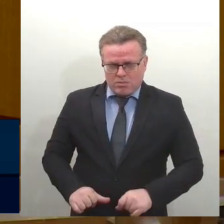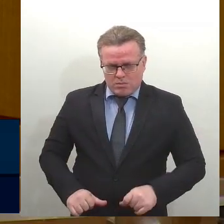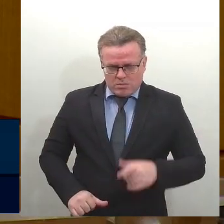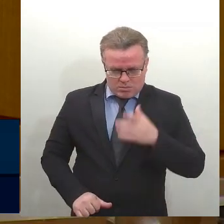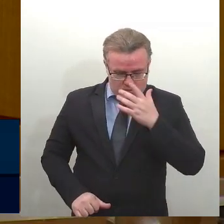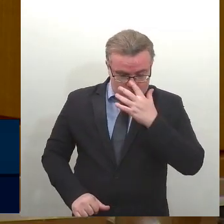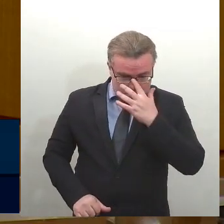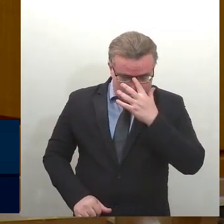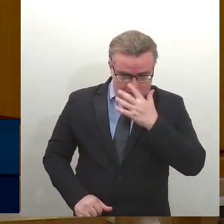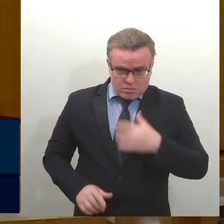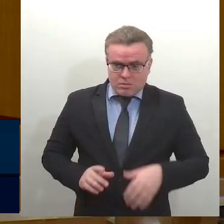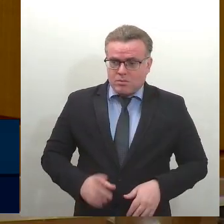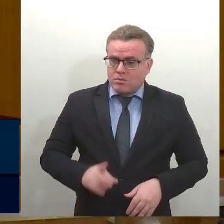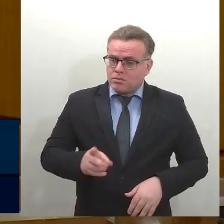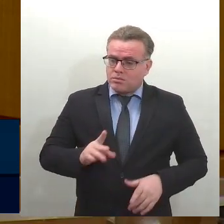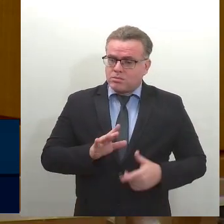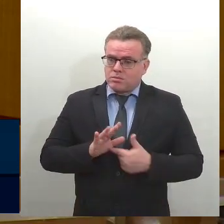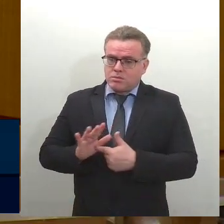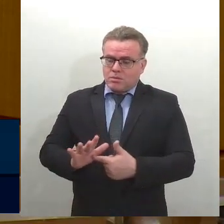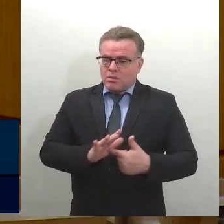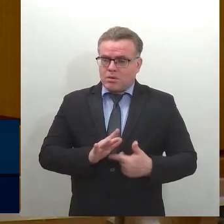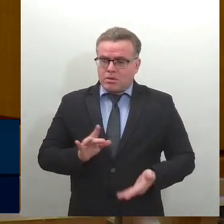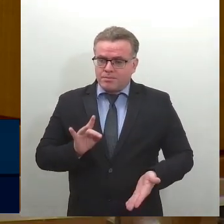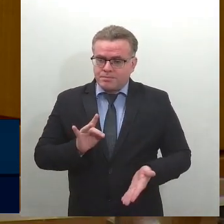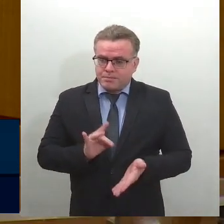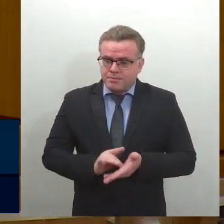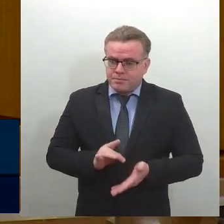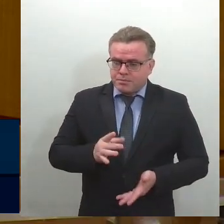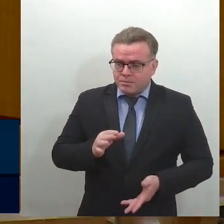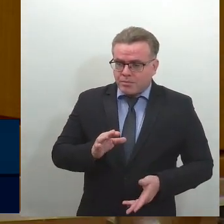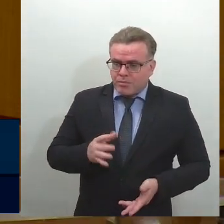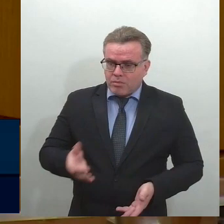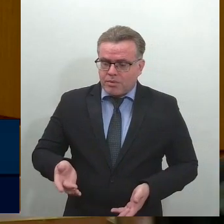realidade, Netinho, e transforma e entrega outra,